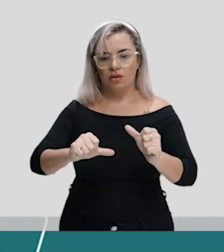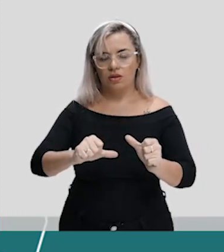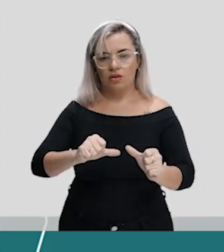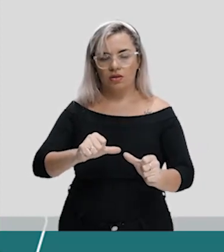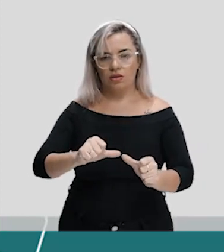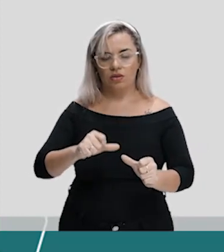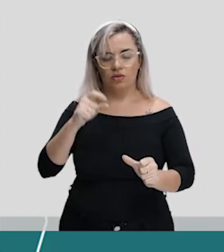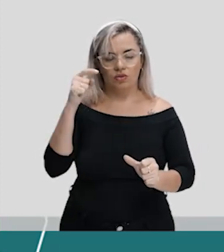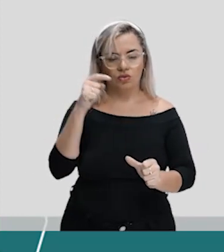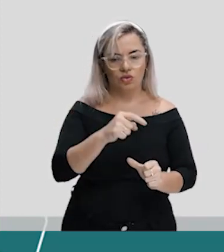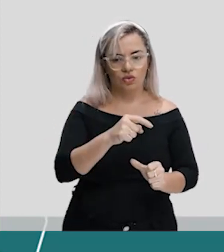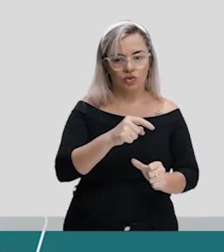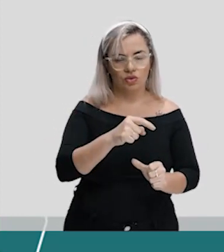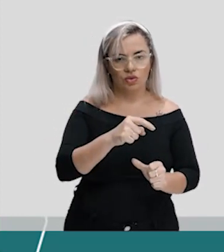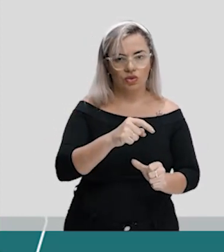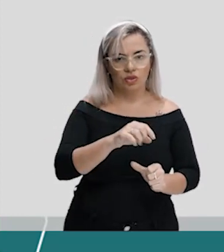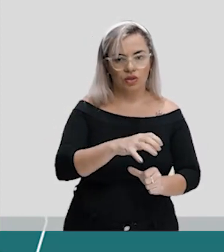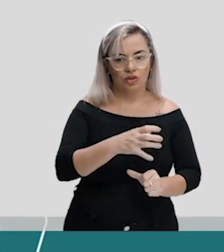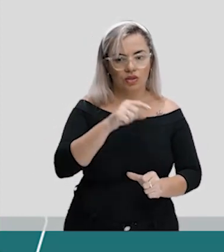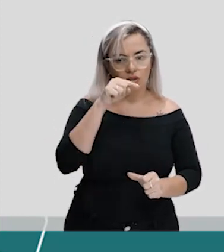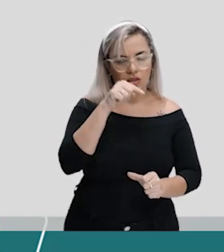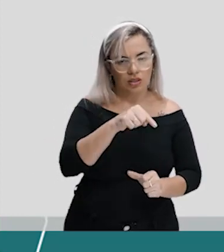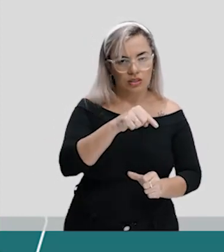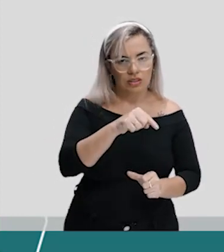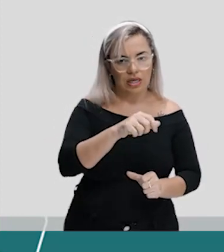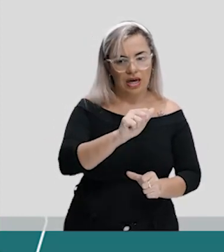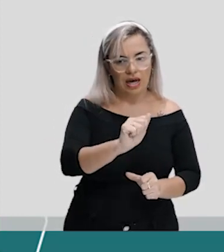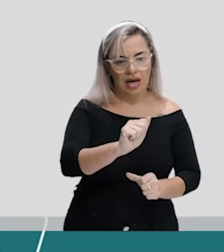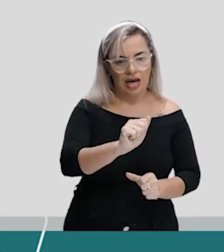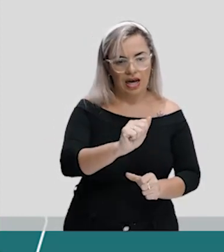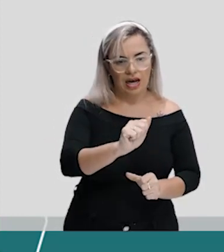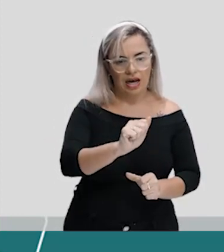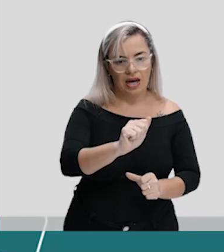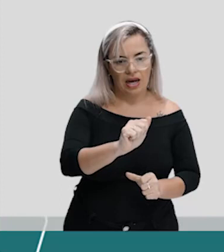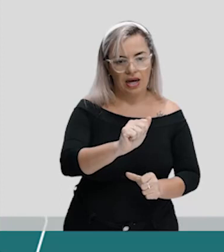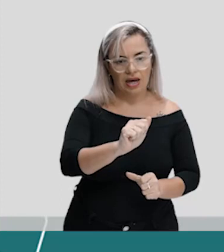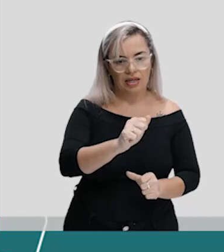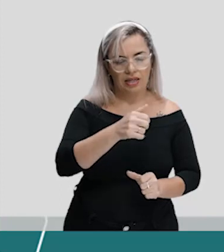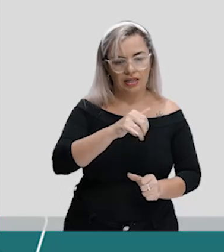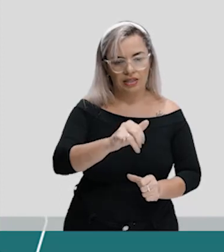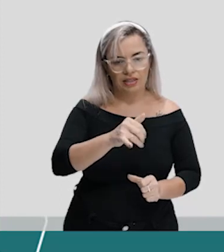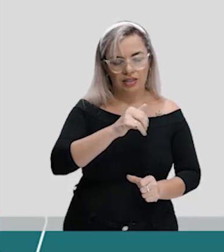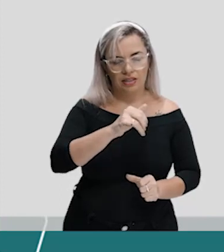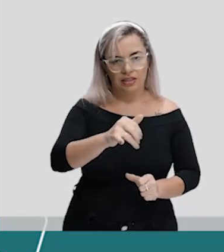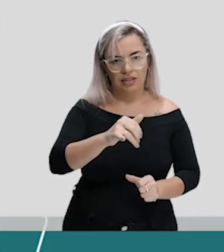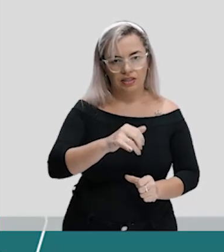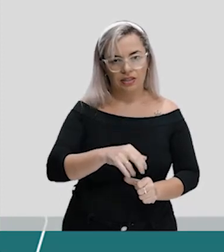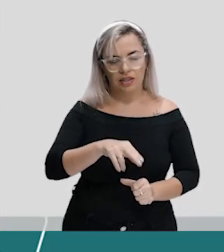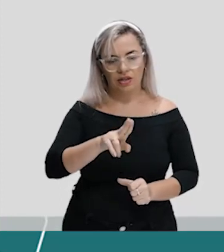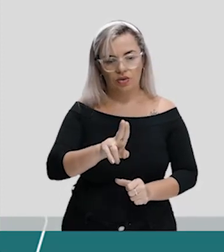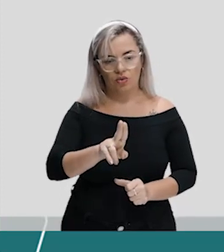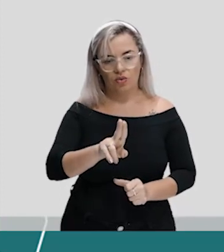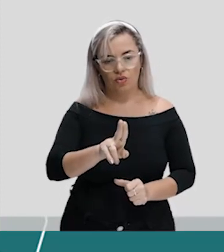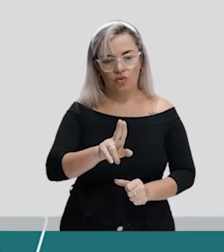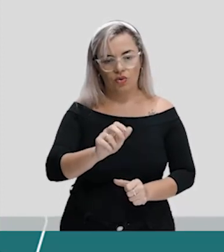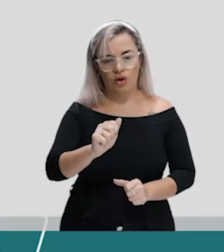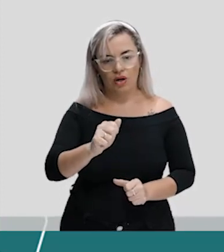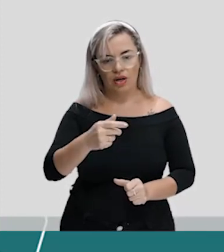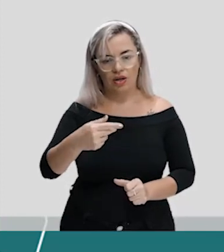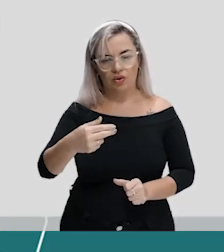A, em que a energia interna, né, de A é 900 joules,